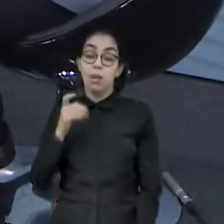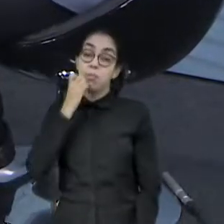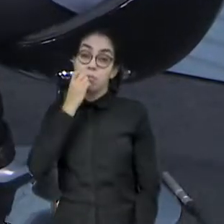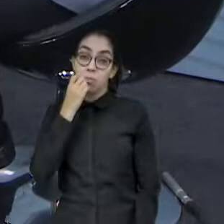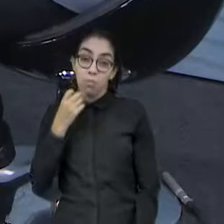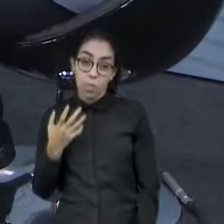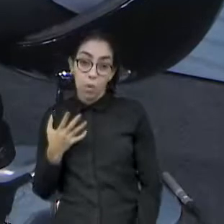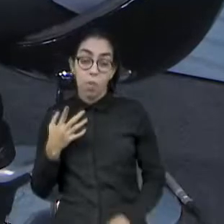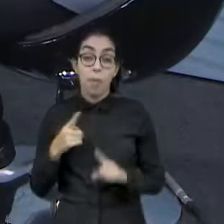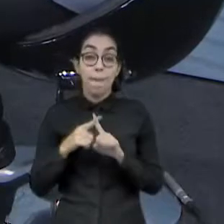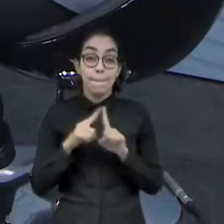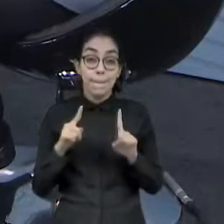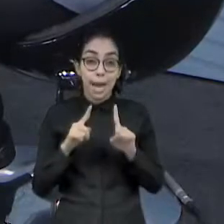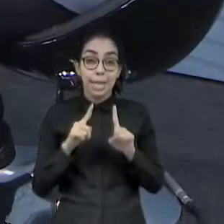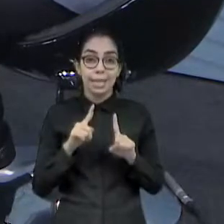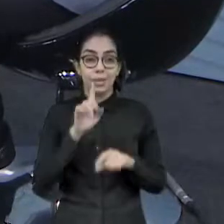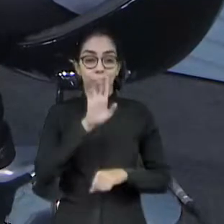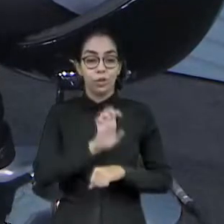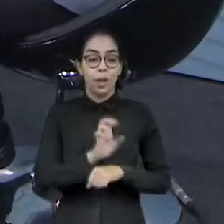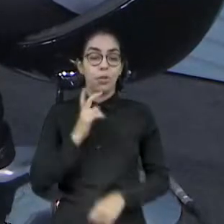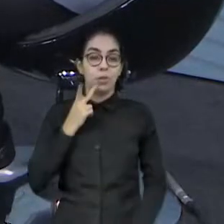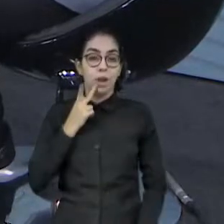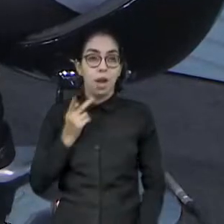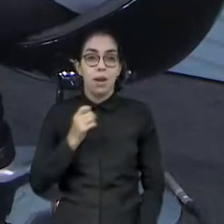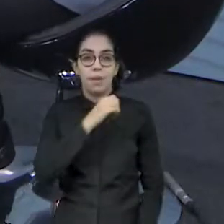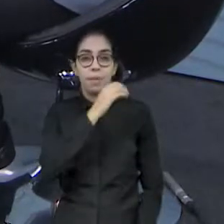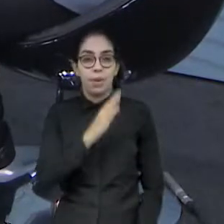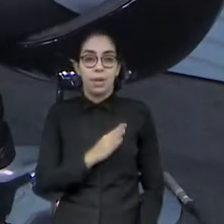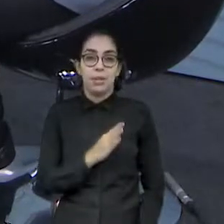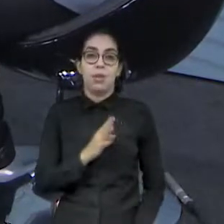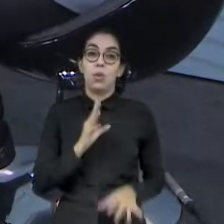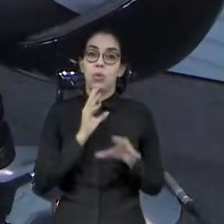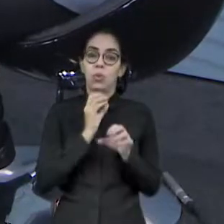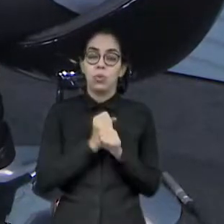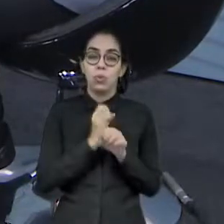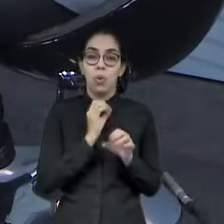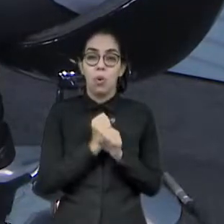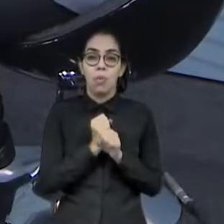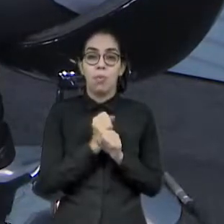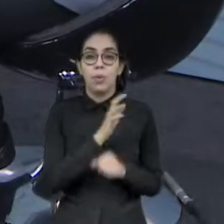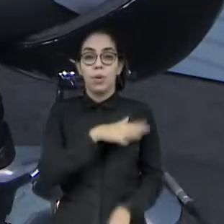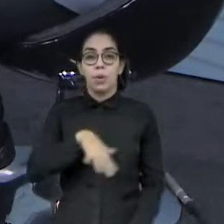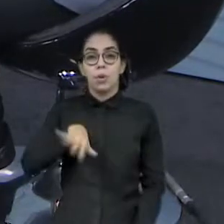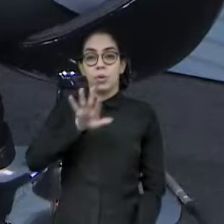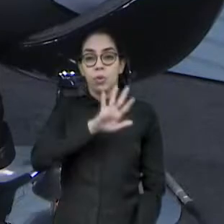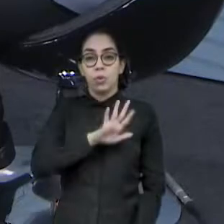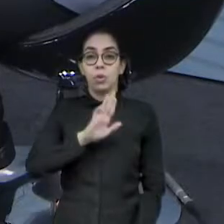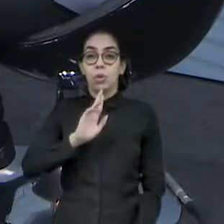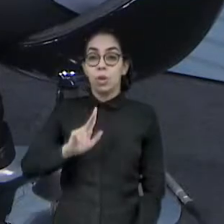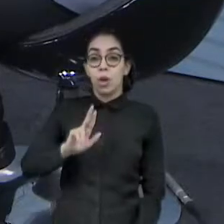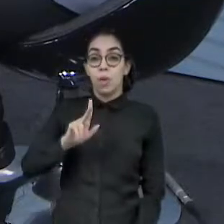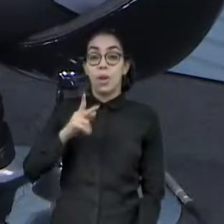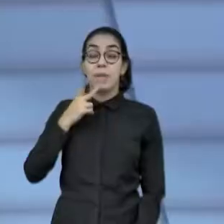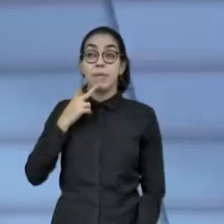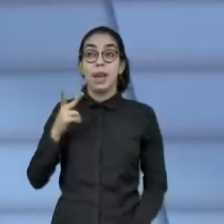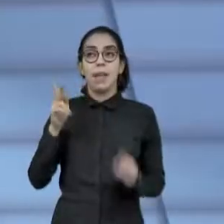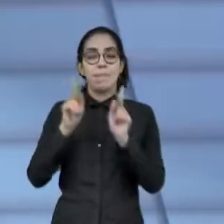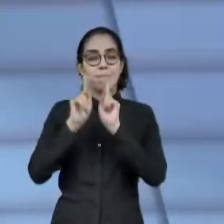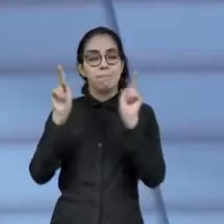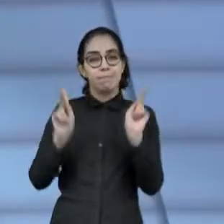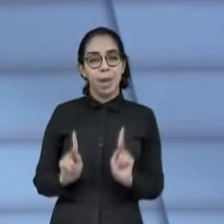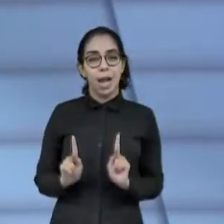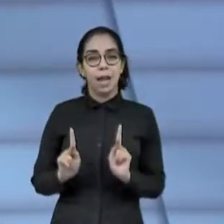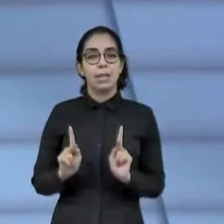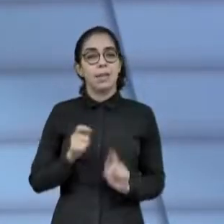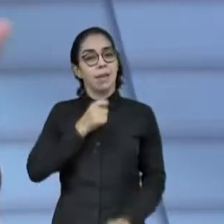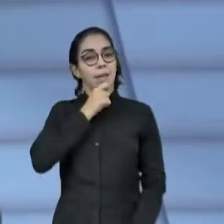lá. Só que não só tem lá. E assim, também não é pacífico, né? Essa diretora assumiu recentemente. Tem esse detalhe